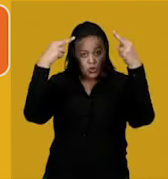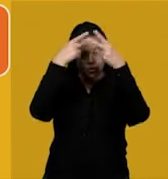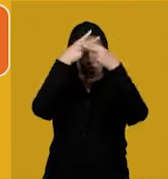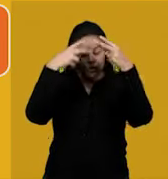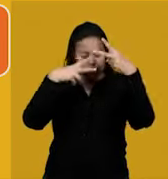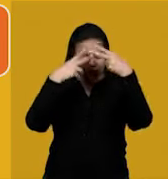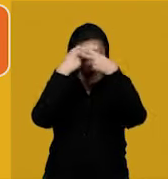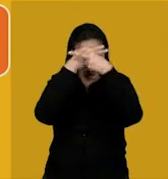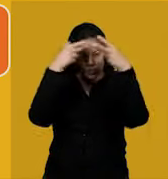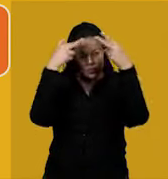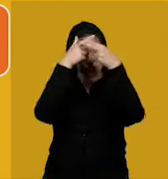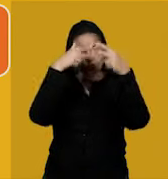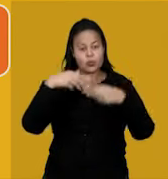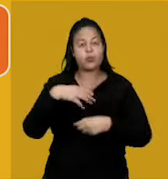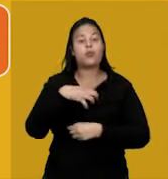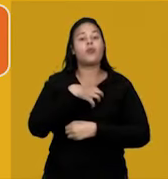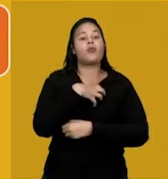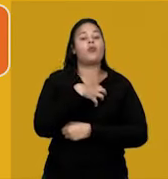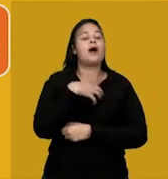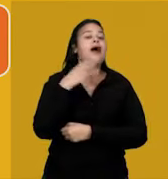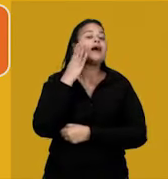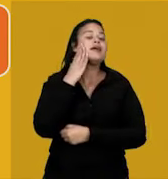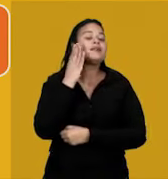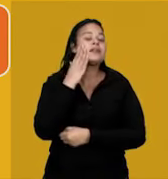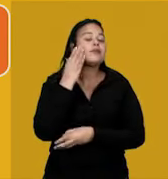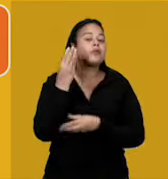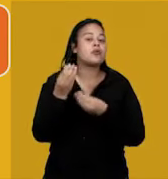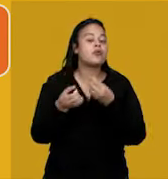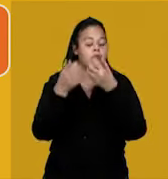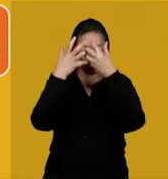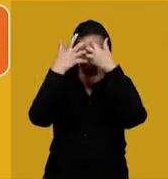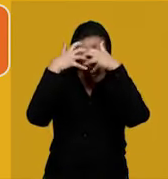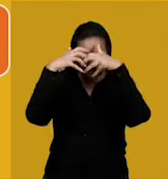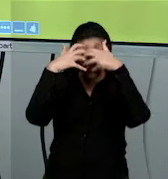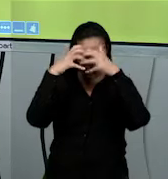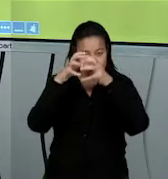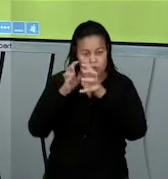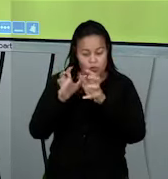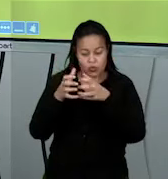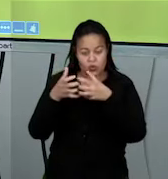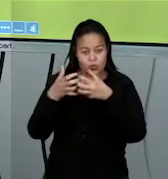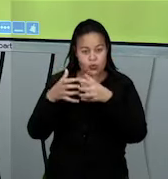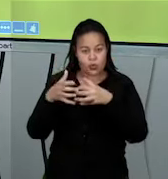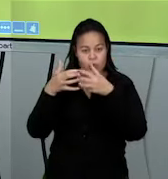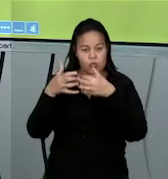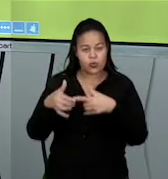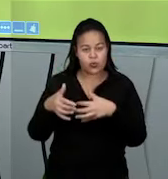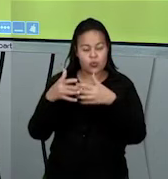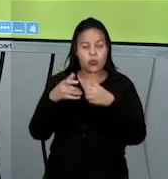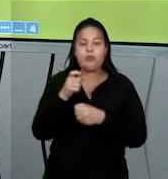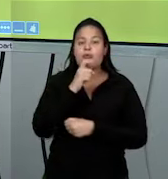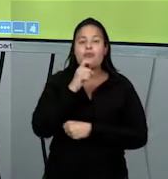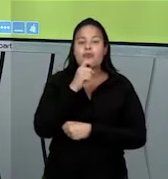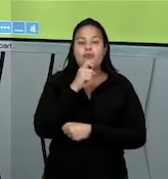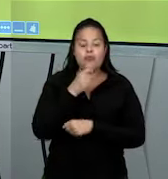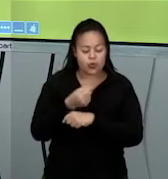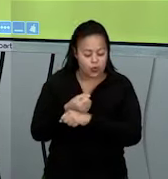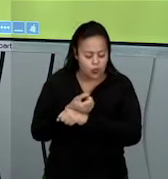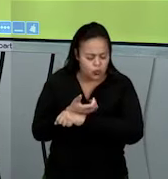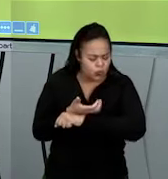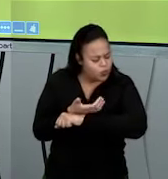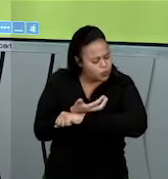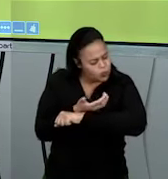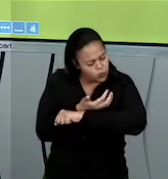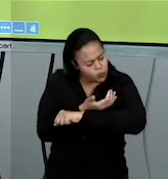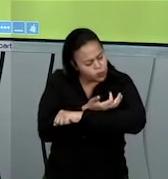sensitivos e é também interpretado pelo sistema nervoso central. Então, você sente o frio e esse arrepio na pele é